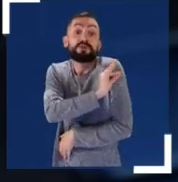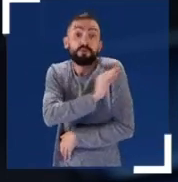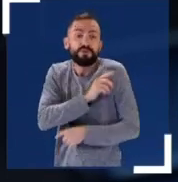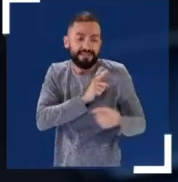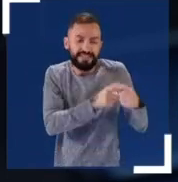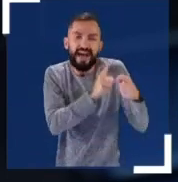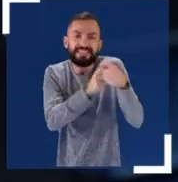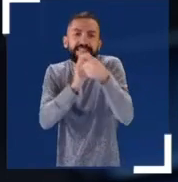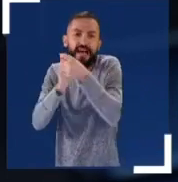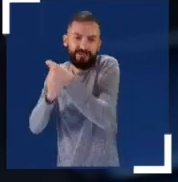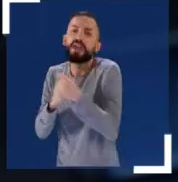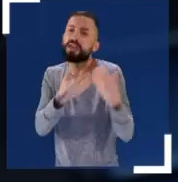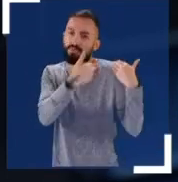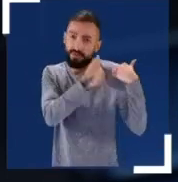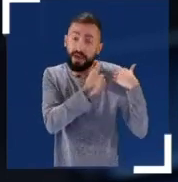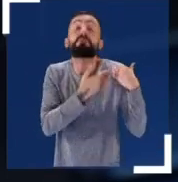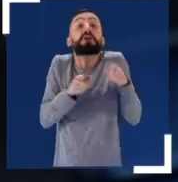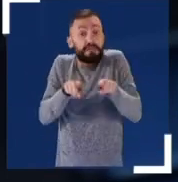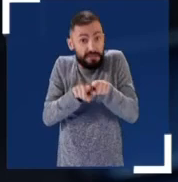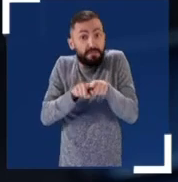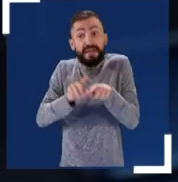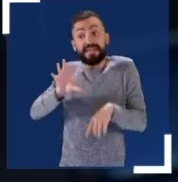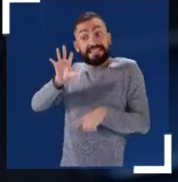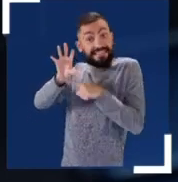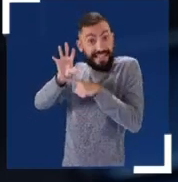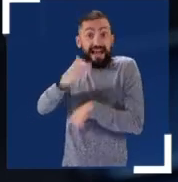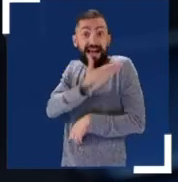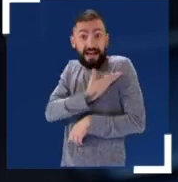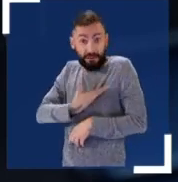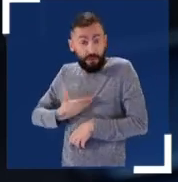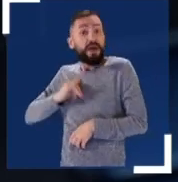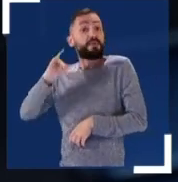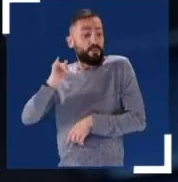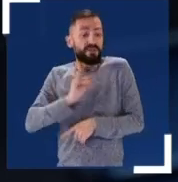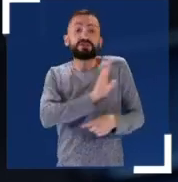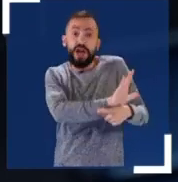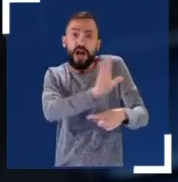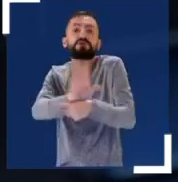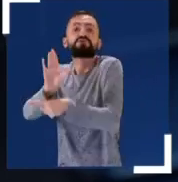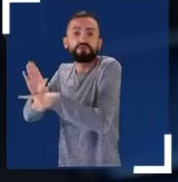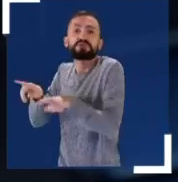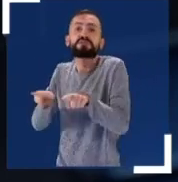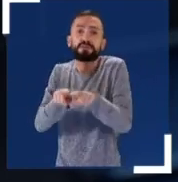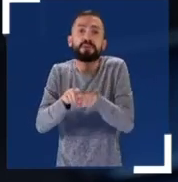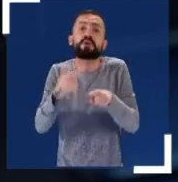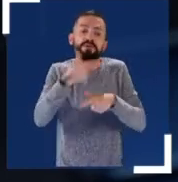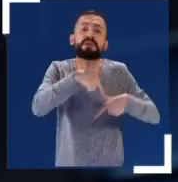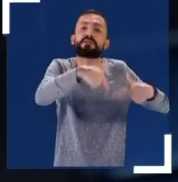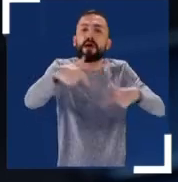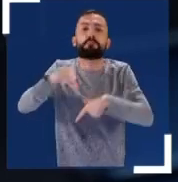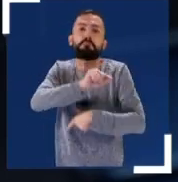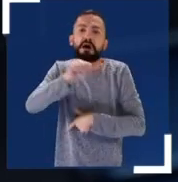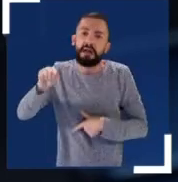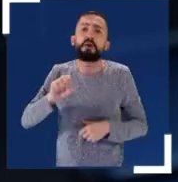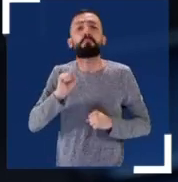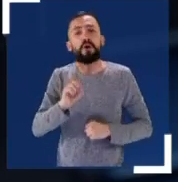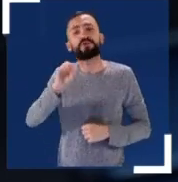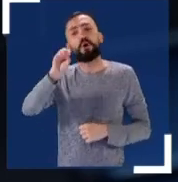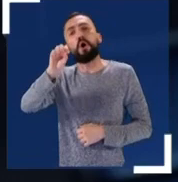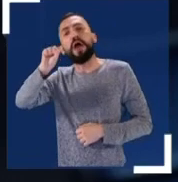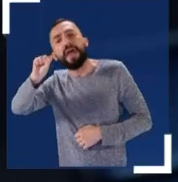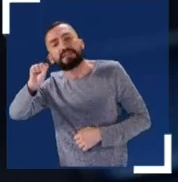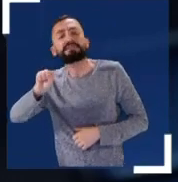Estado apoiar e fazer as creches para que as prefeituras possam operar, seja através de OS ou